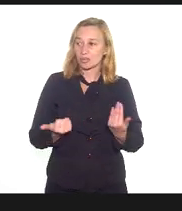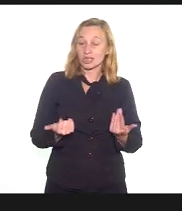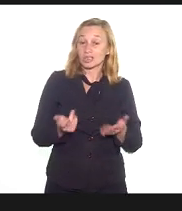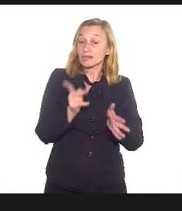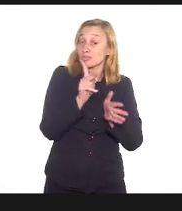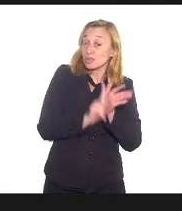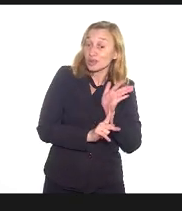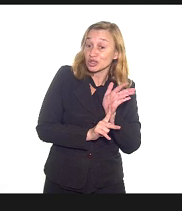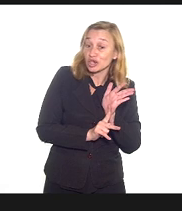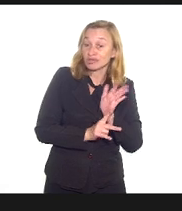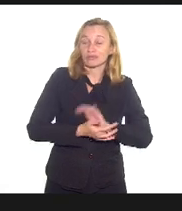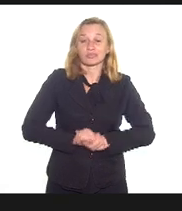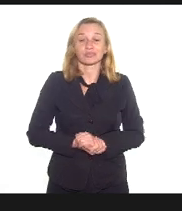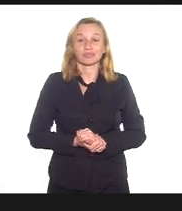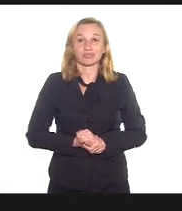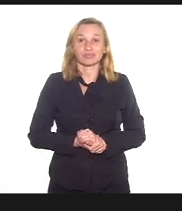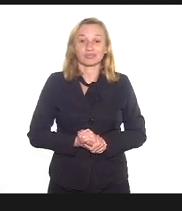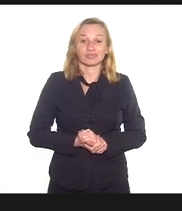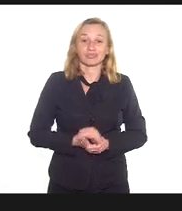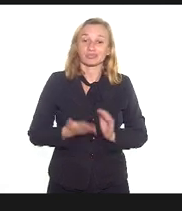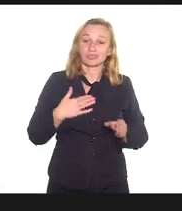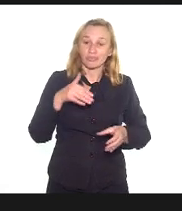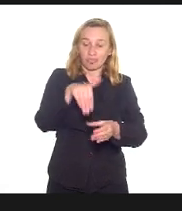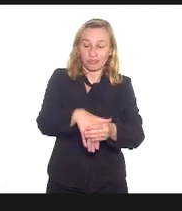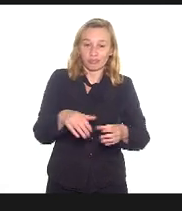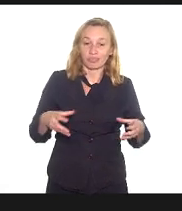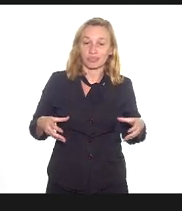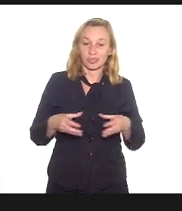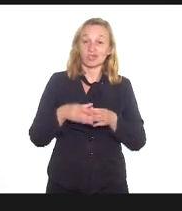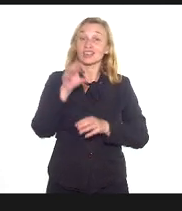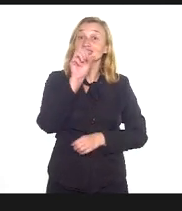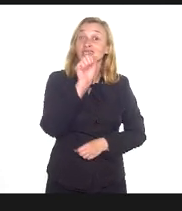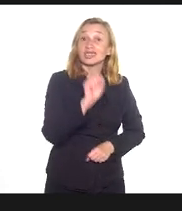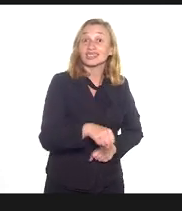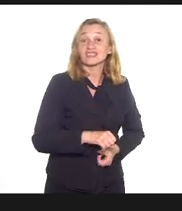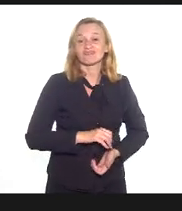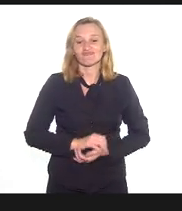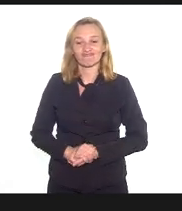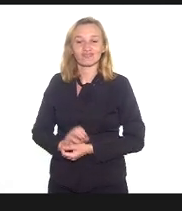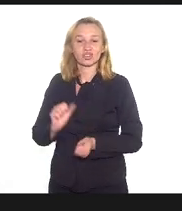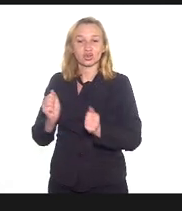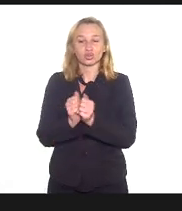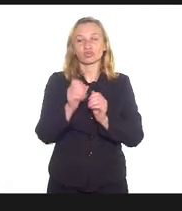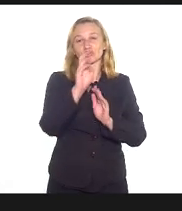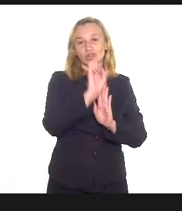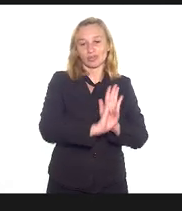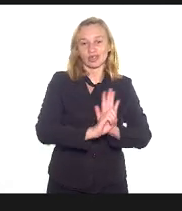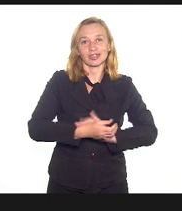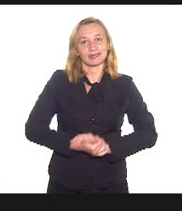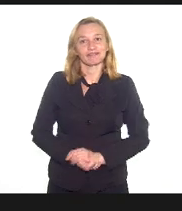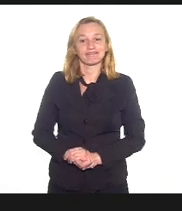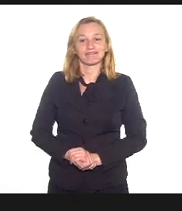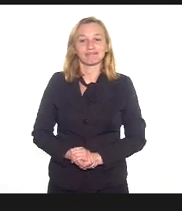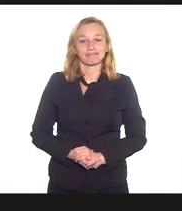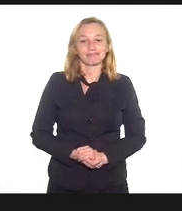e meu voto da comissão é um voto favorável com emendas.